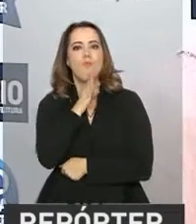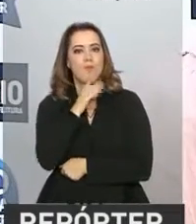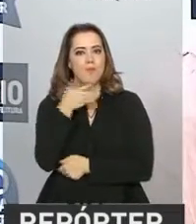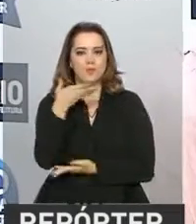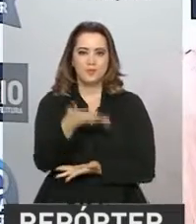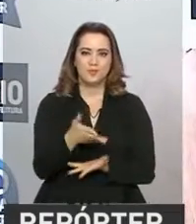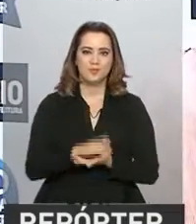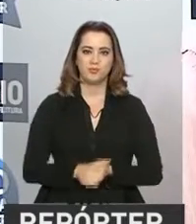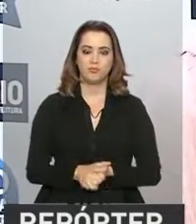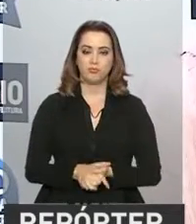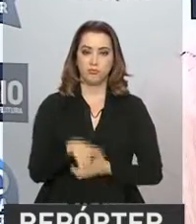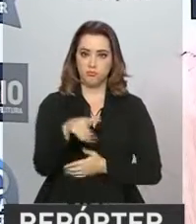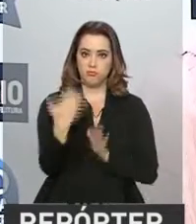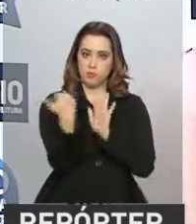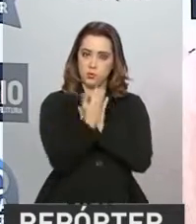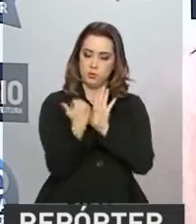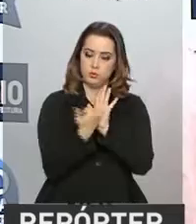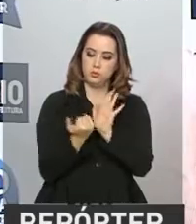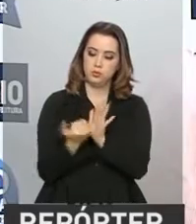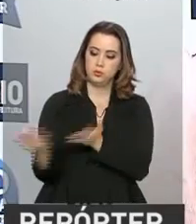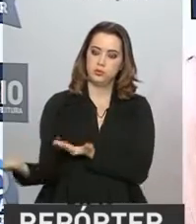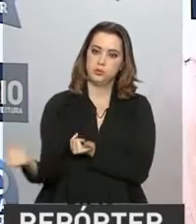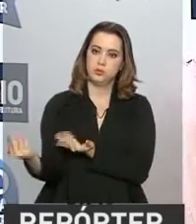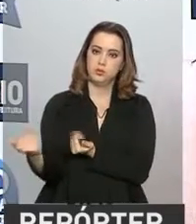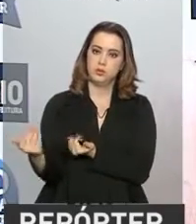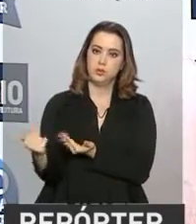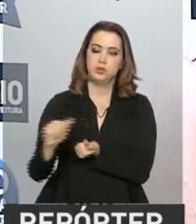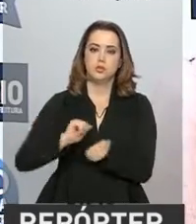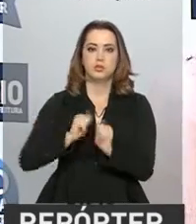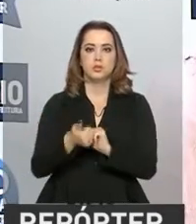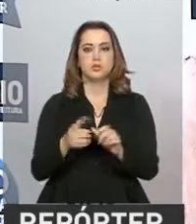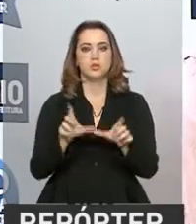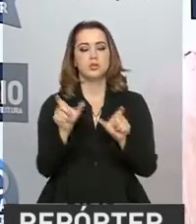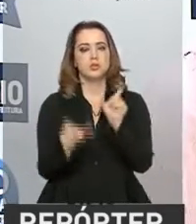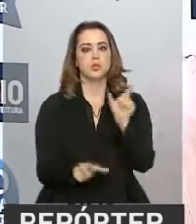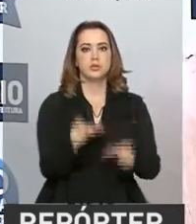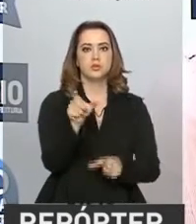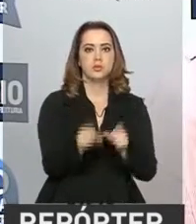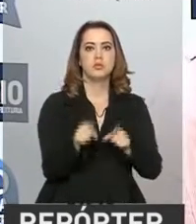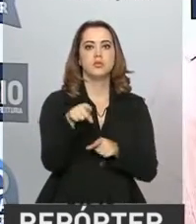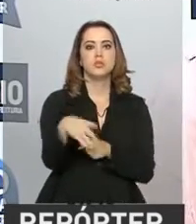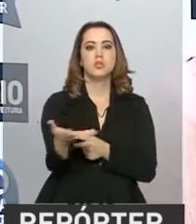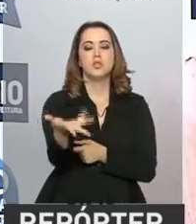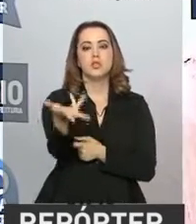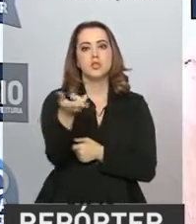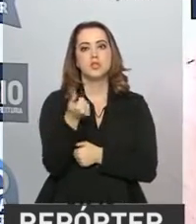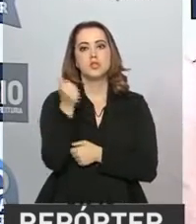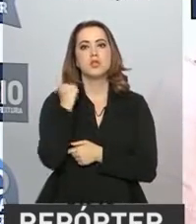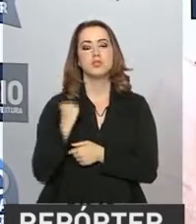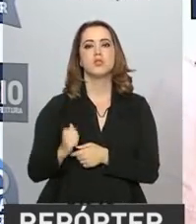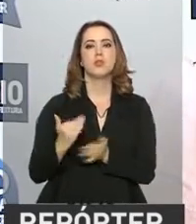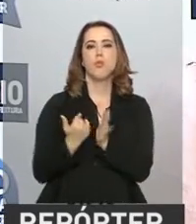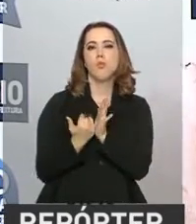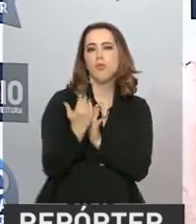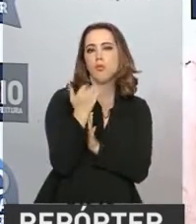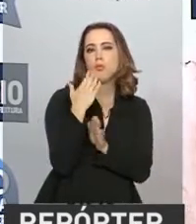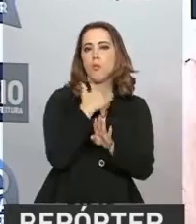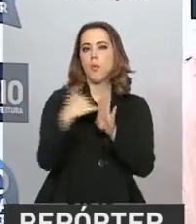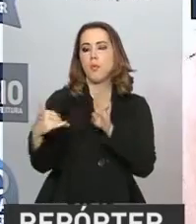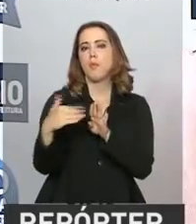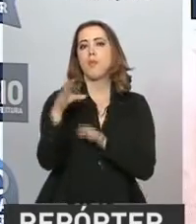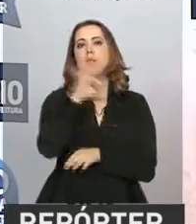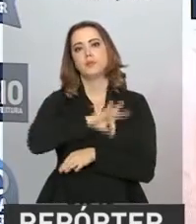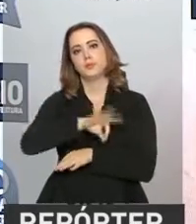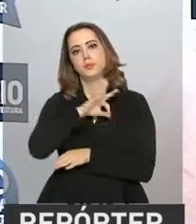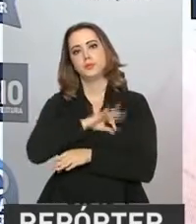programa Jovem Aprendiz do Desporto tem 455 integrantes. Eles recebem uma bolsa de pouco mais de meio salário